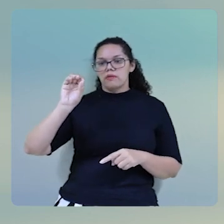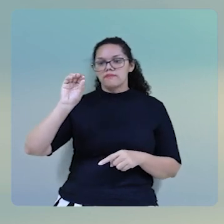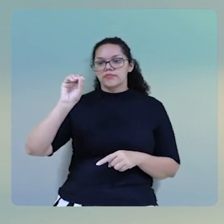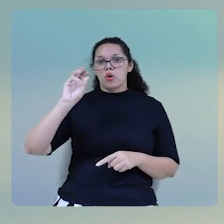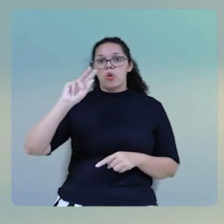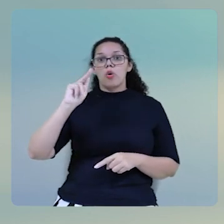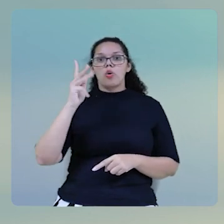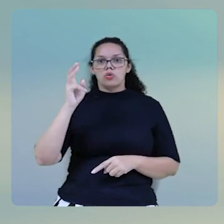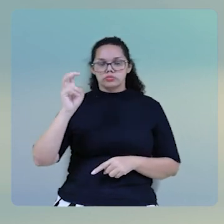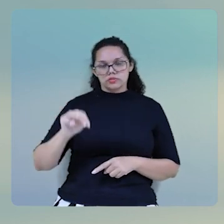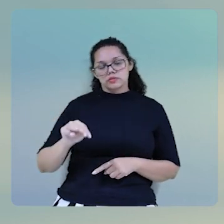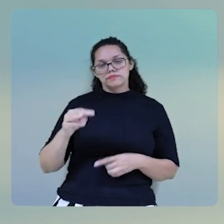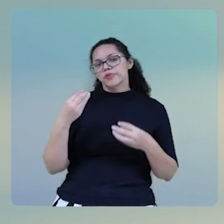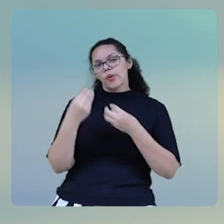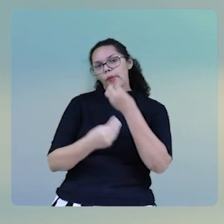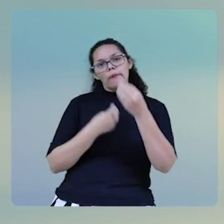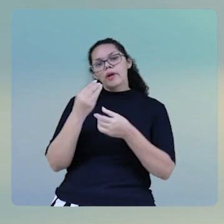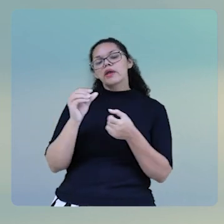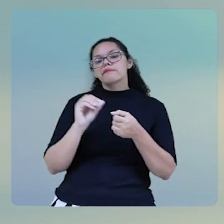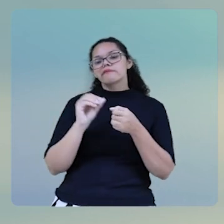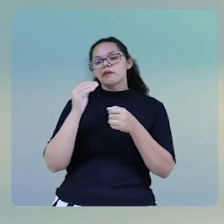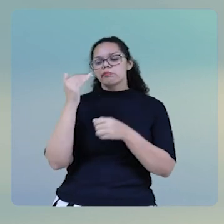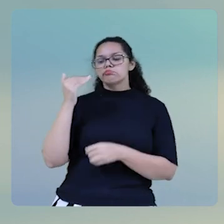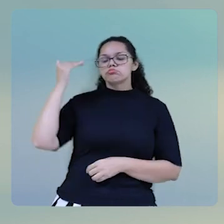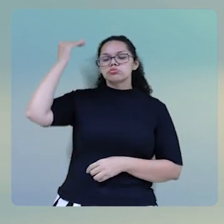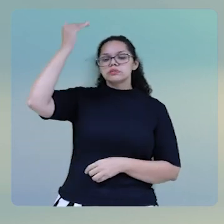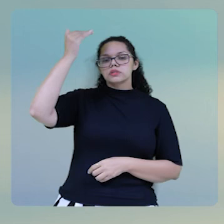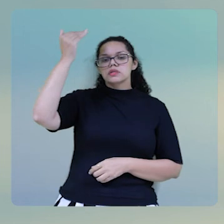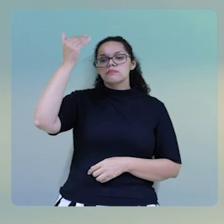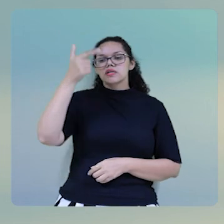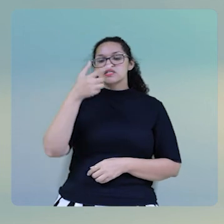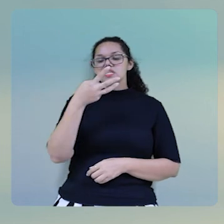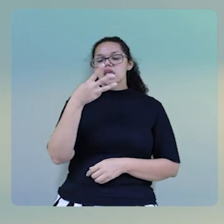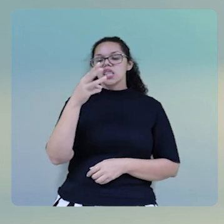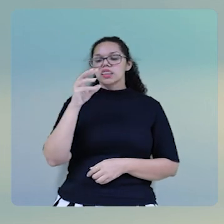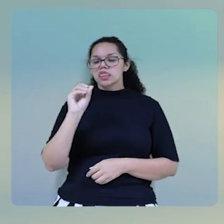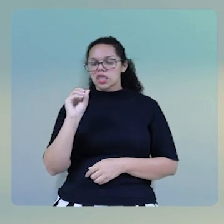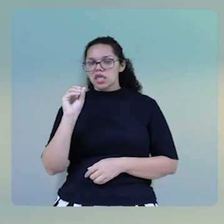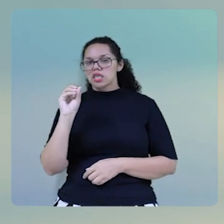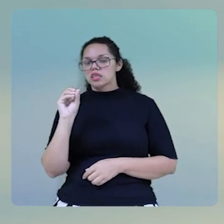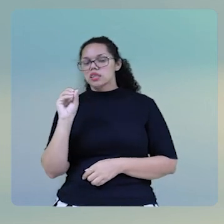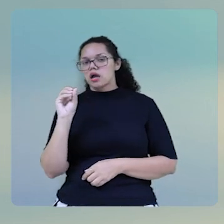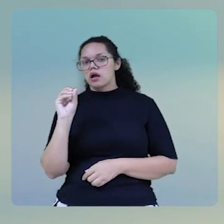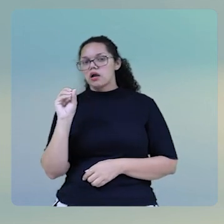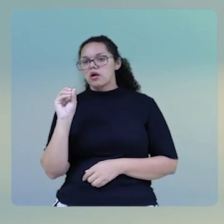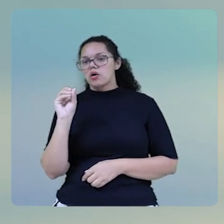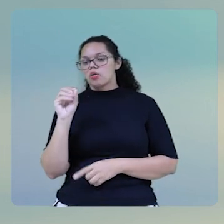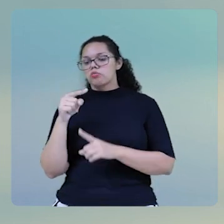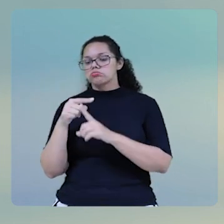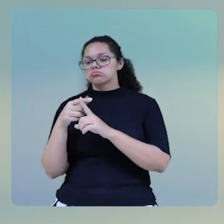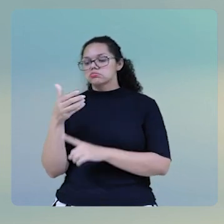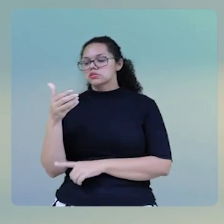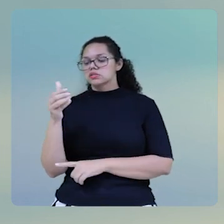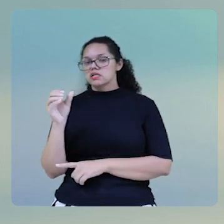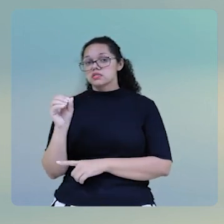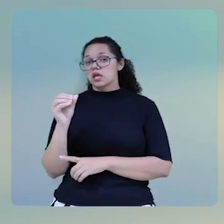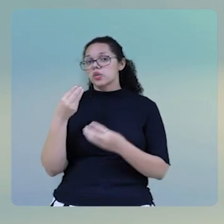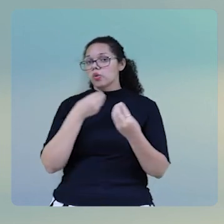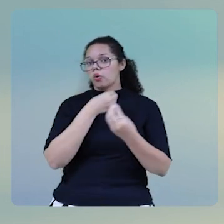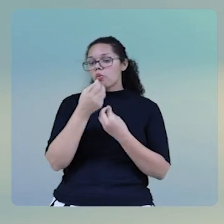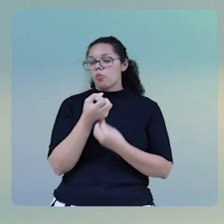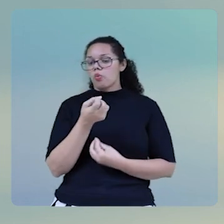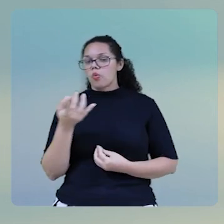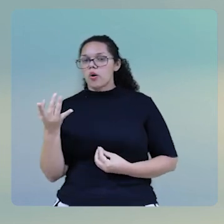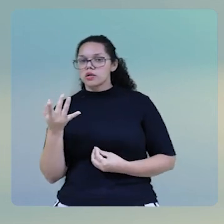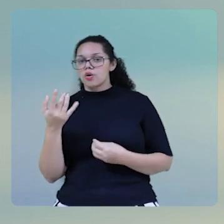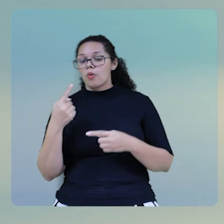que fica? Por cima, esse 30 com esse 20, ou 30 com 60, vai dar quanto? Porque eles estão em paralelo. Se eles